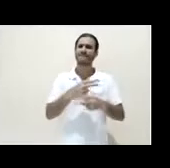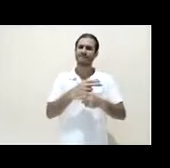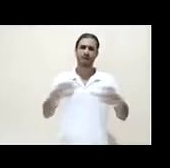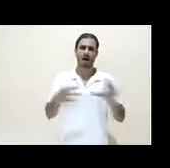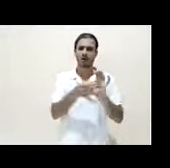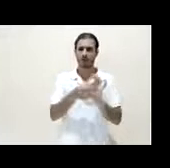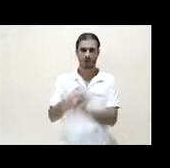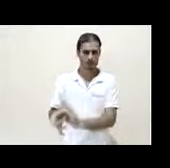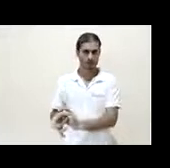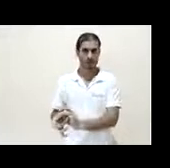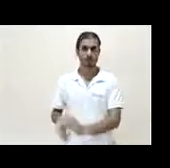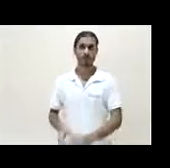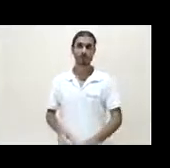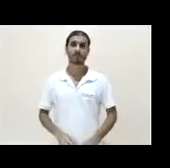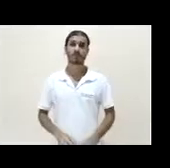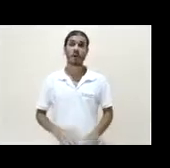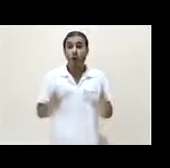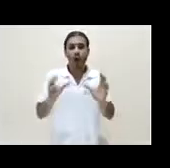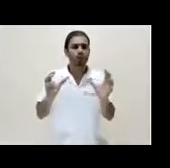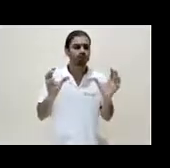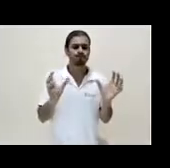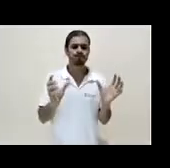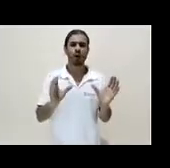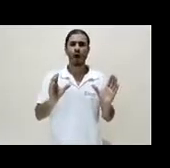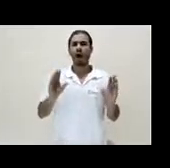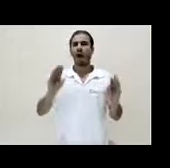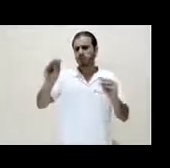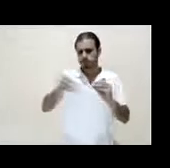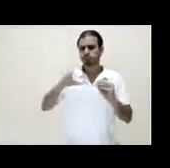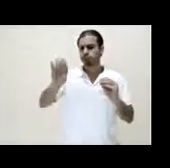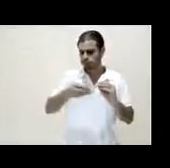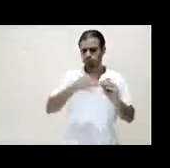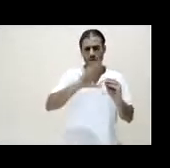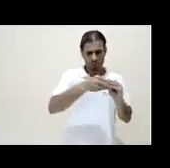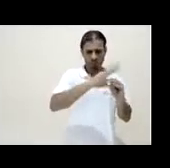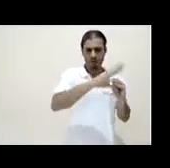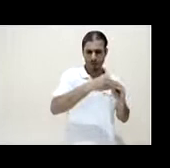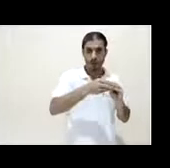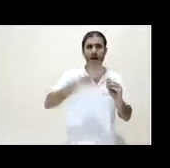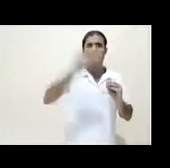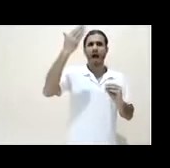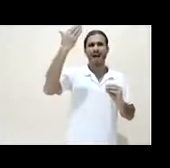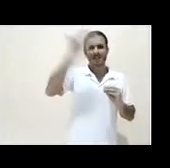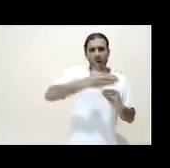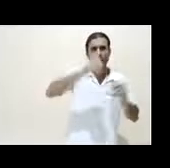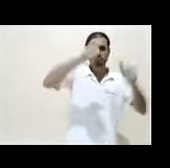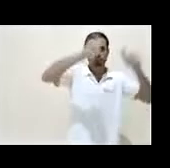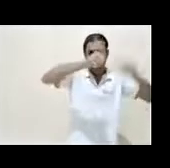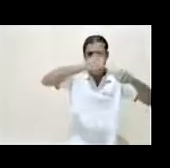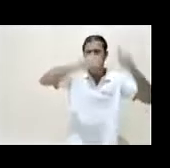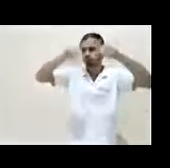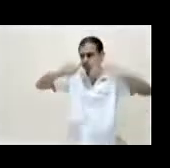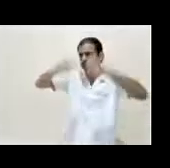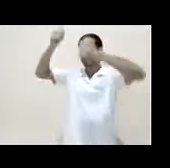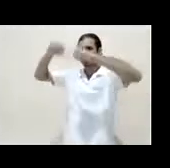trabalho, é um conjunto de variáveis que vão avaliar ali as habilidades e as dificuldades na formação de cada aluno